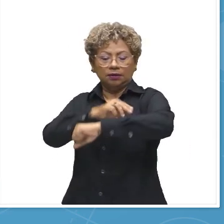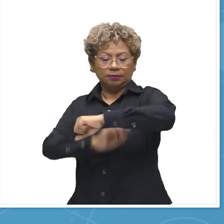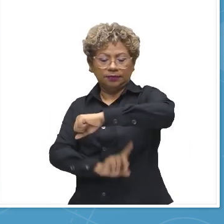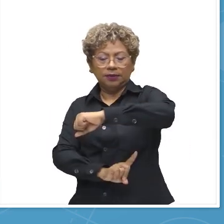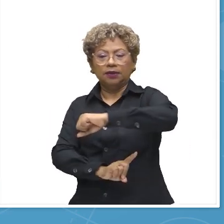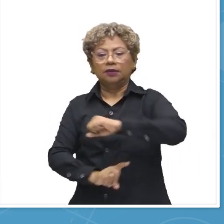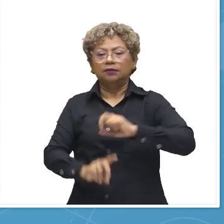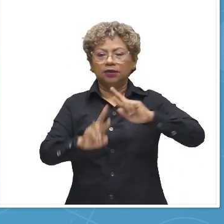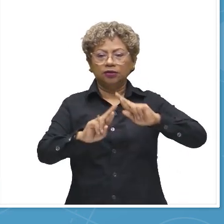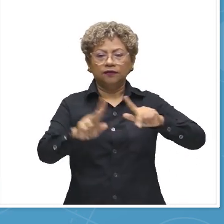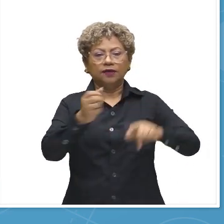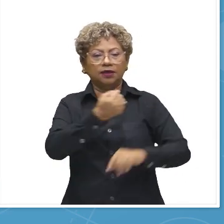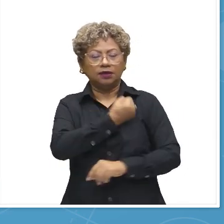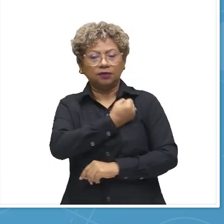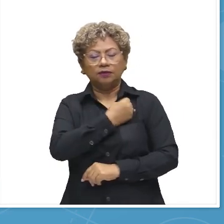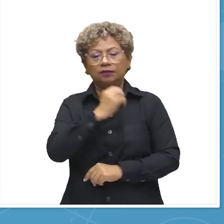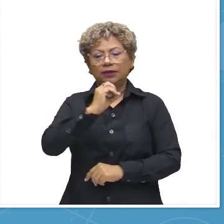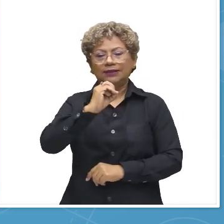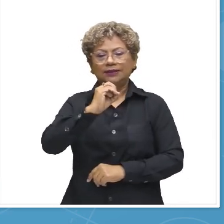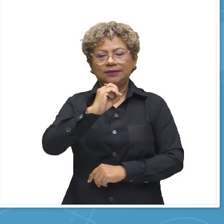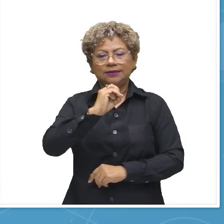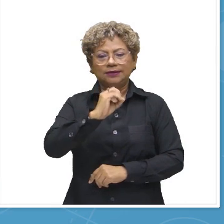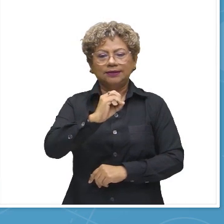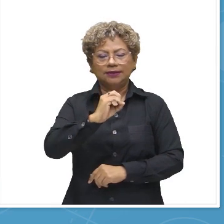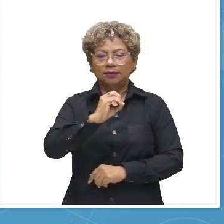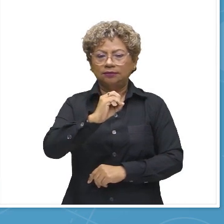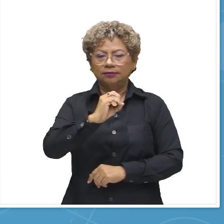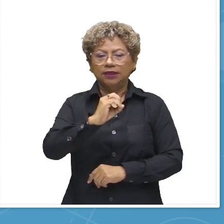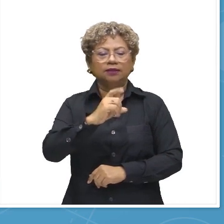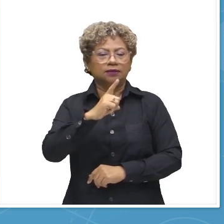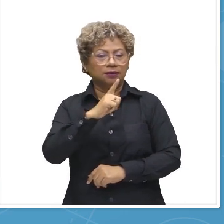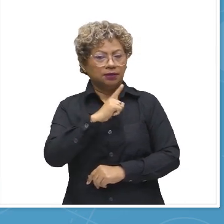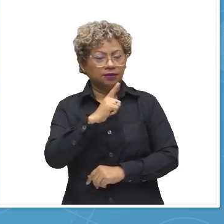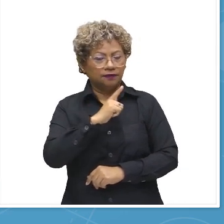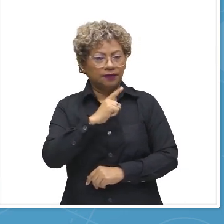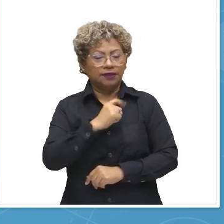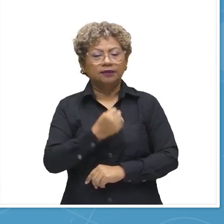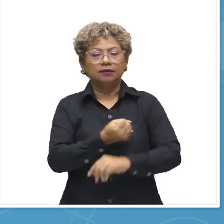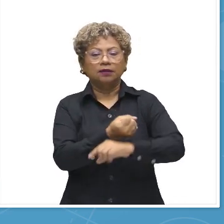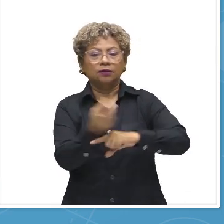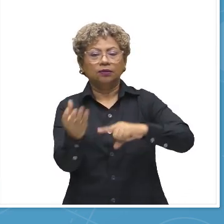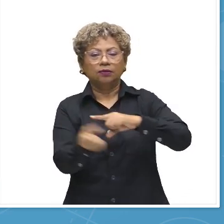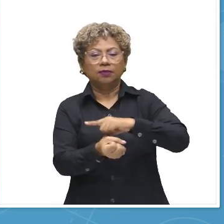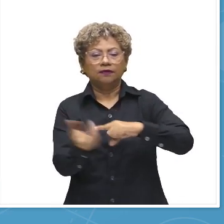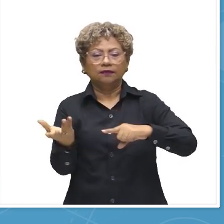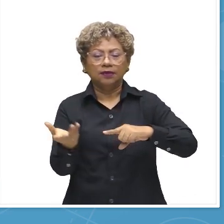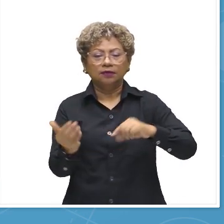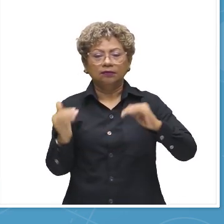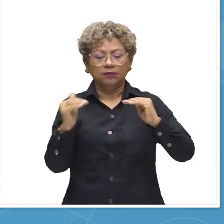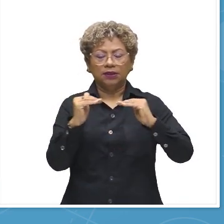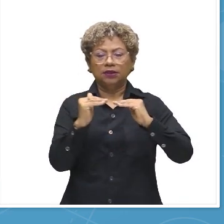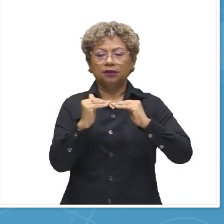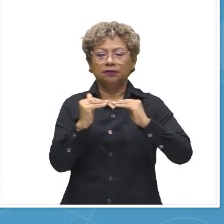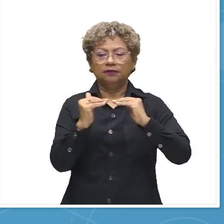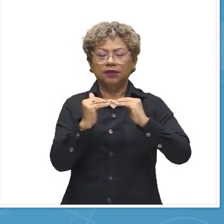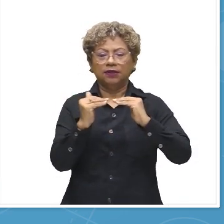zero, tá? Precisa ser diferente de zero, claro. Obtemos uma fração equivalente à